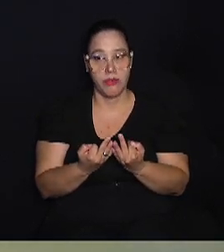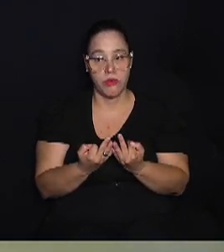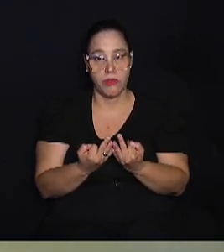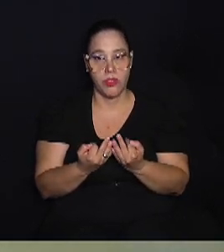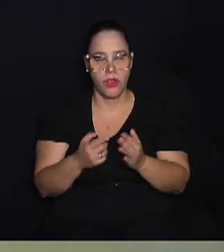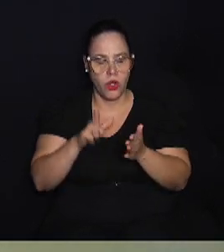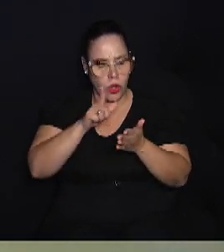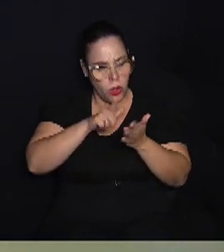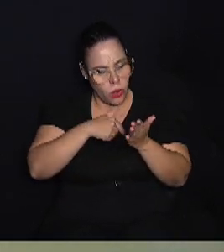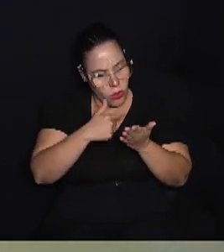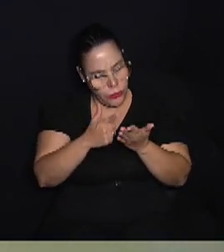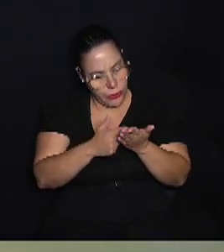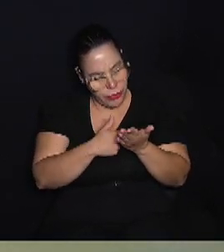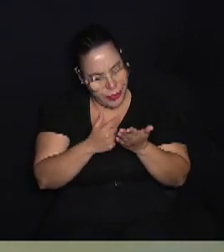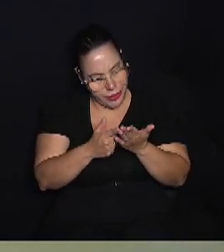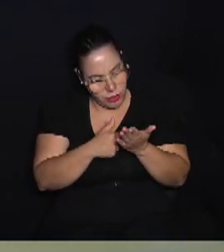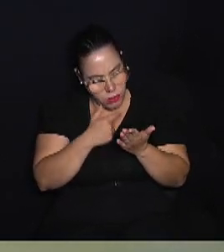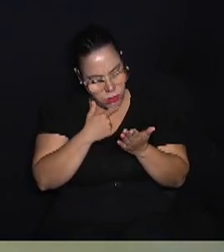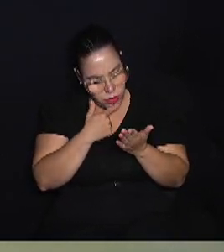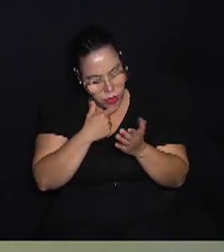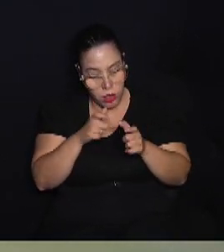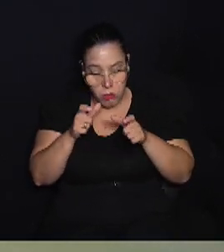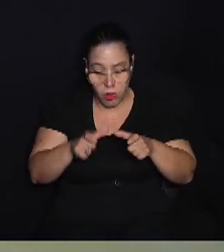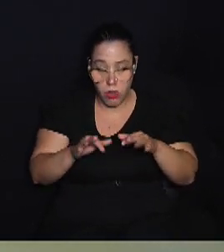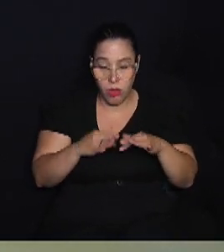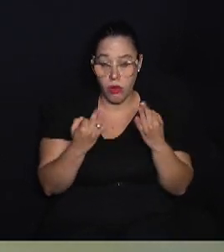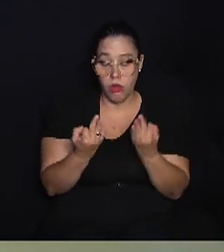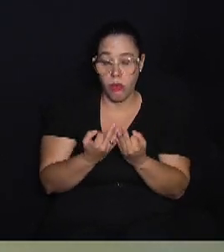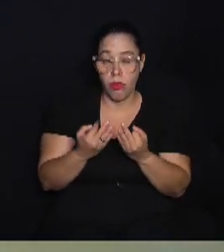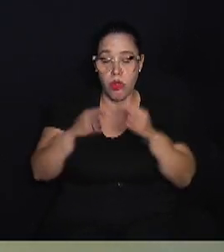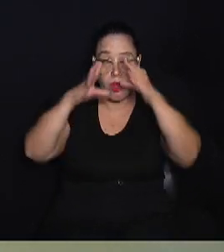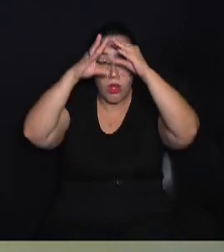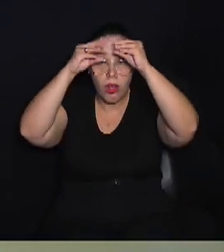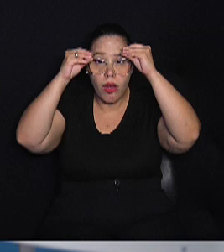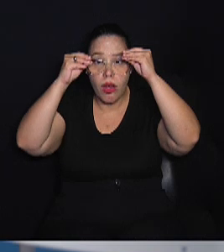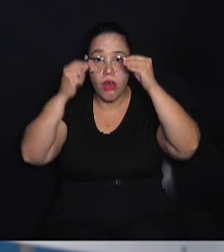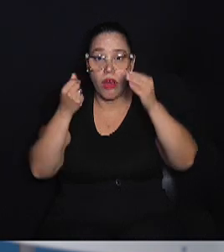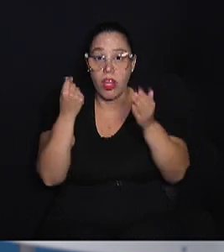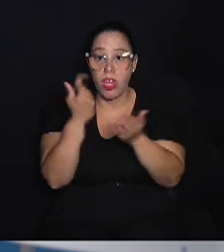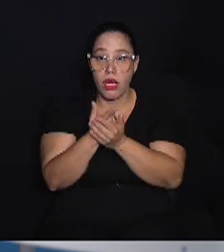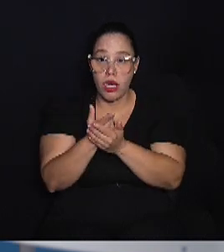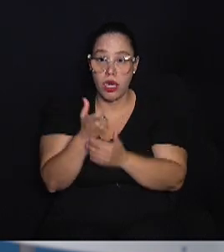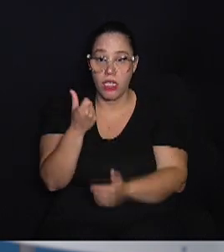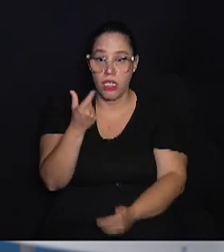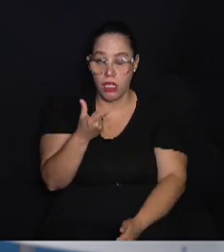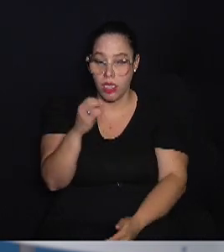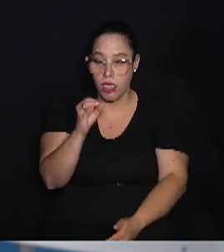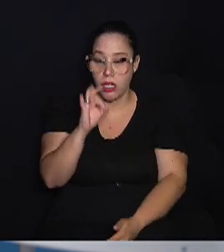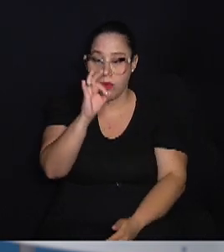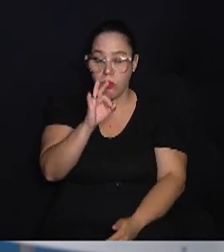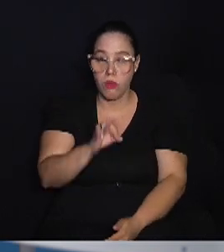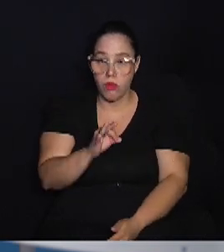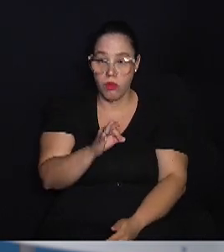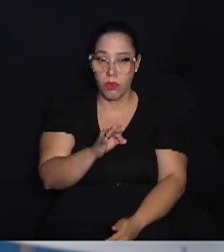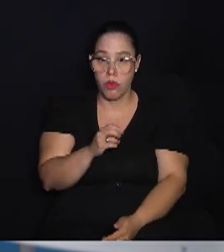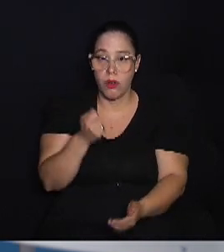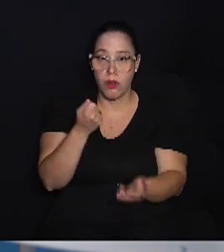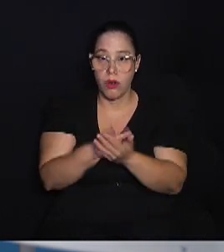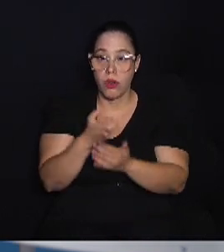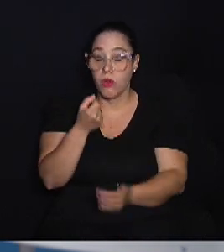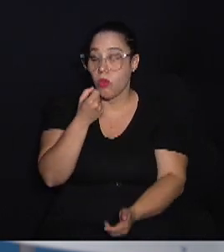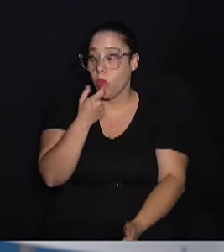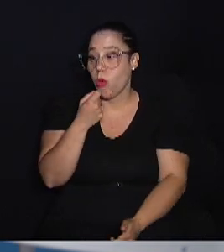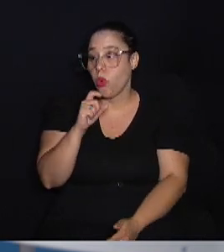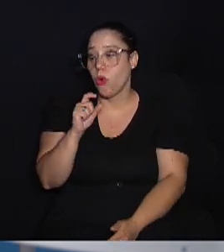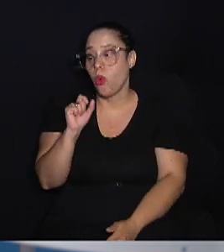lendo um artigo dizendo que pessoas que têm familiares com Alzheimer gastam, em média, 60% da renda da família gasta com medicamentos